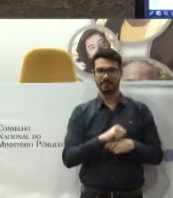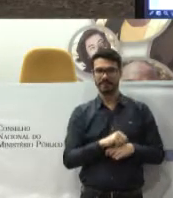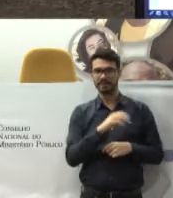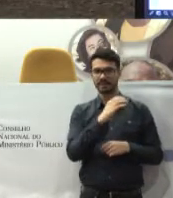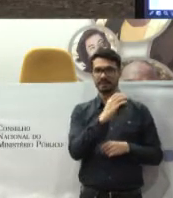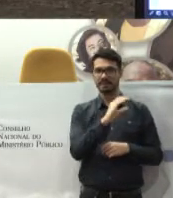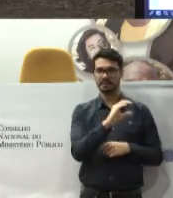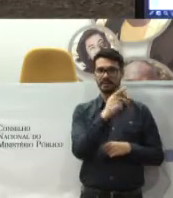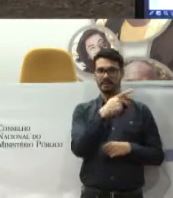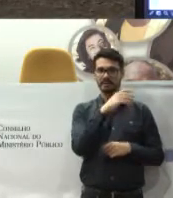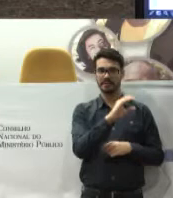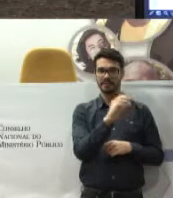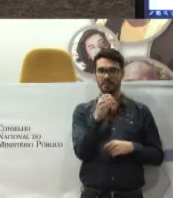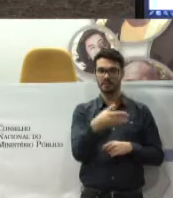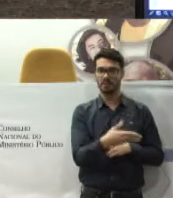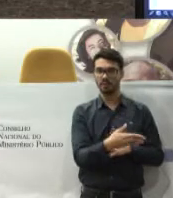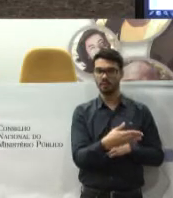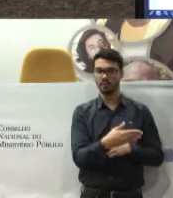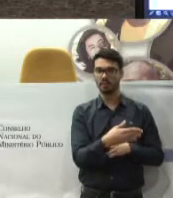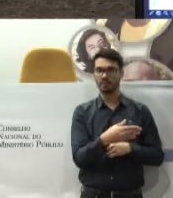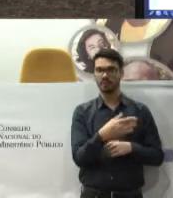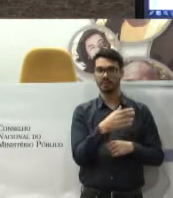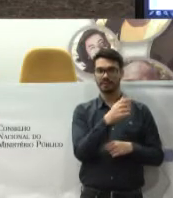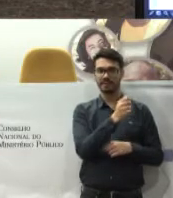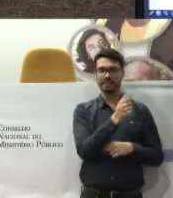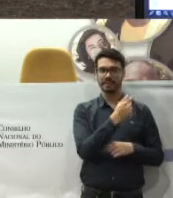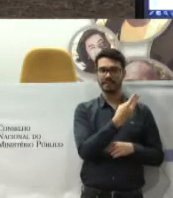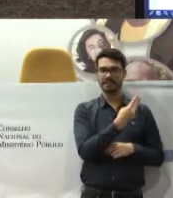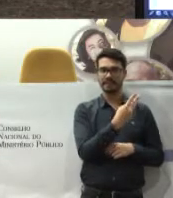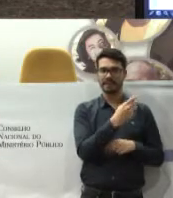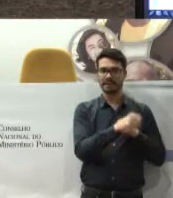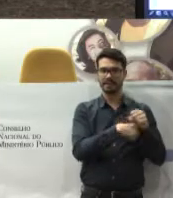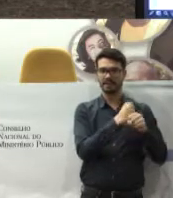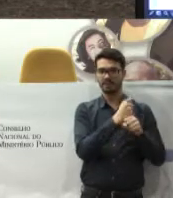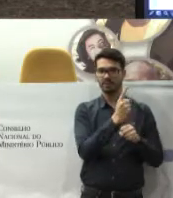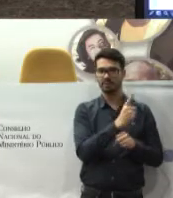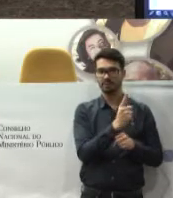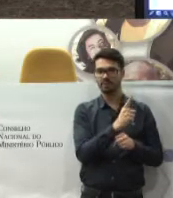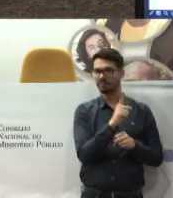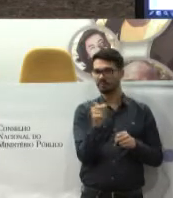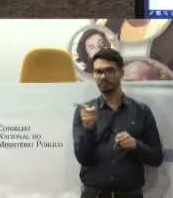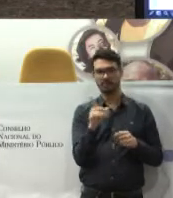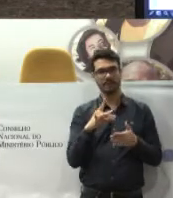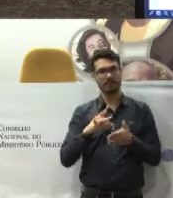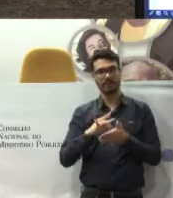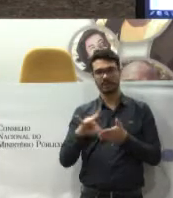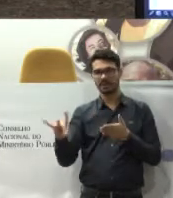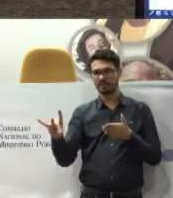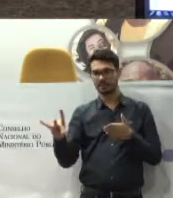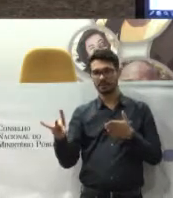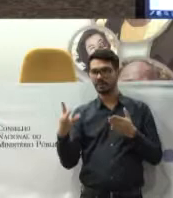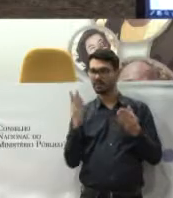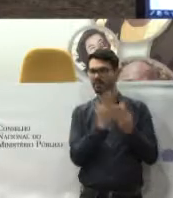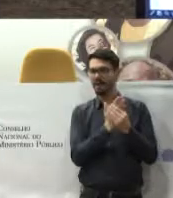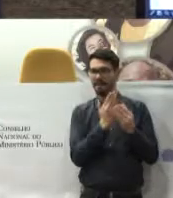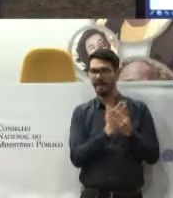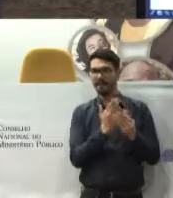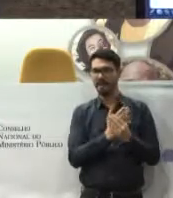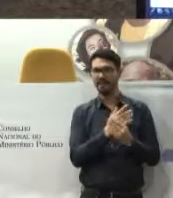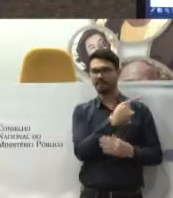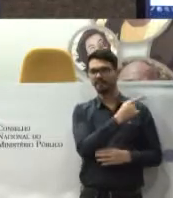o CPC de 73. O CPC novo, ele é inimigo do processualista